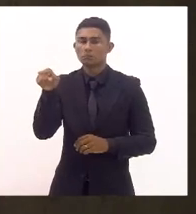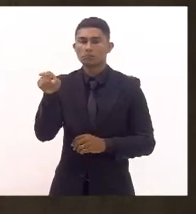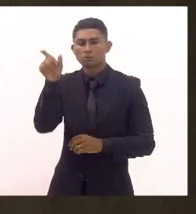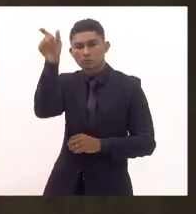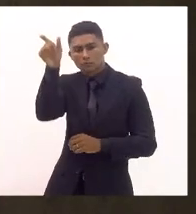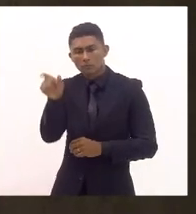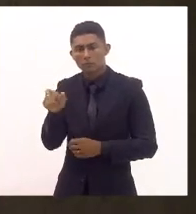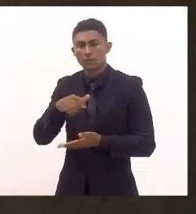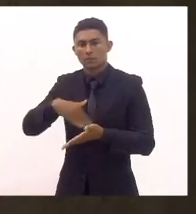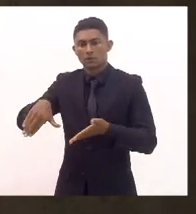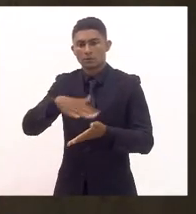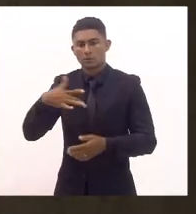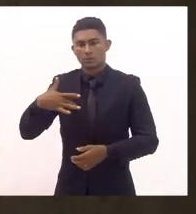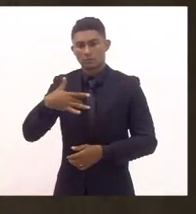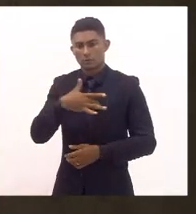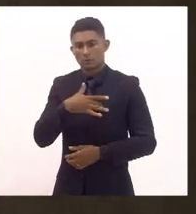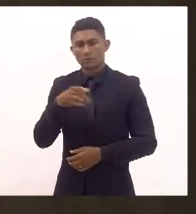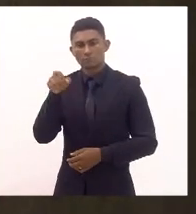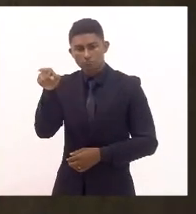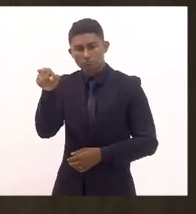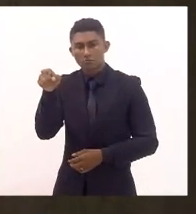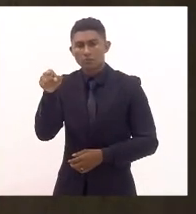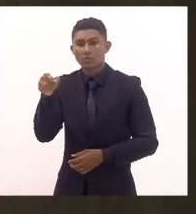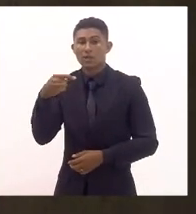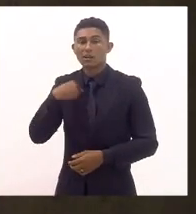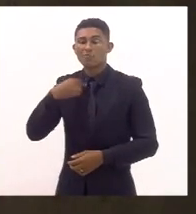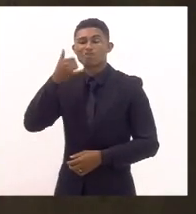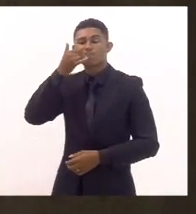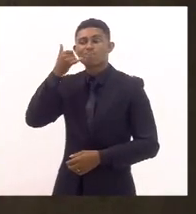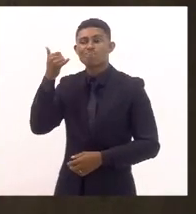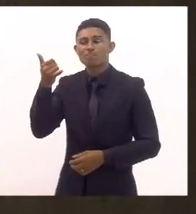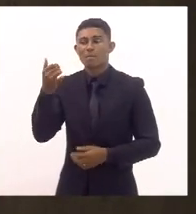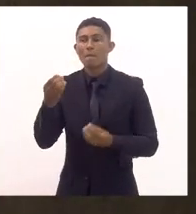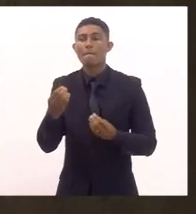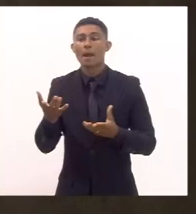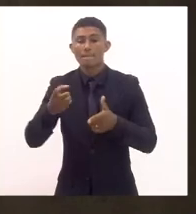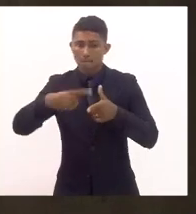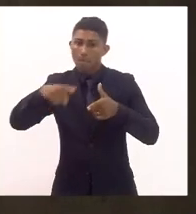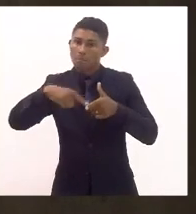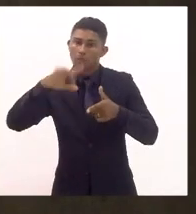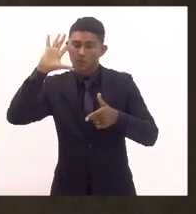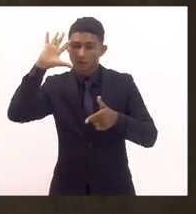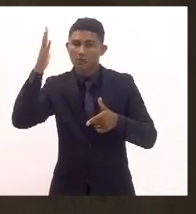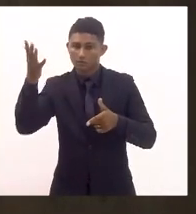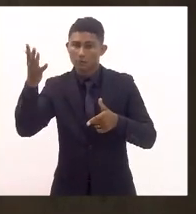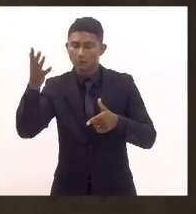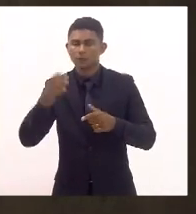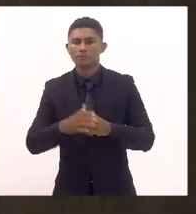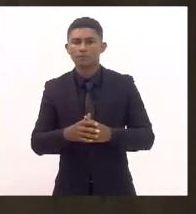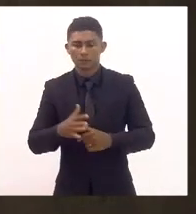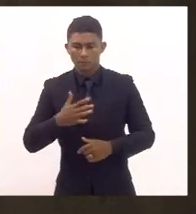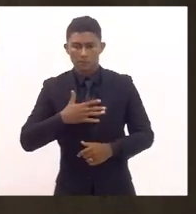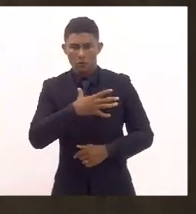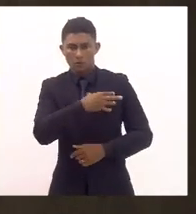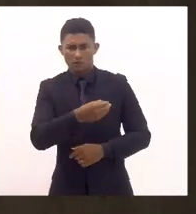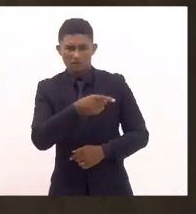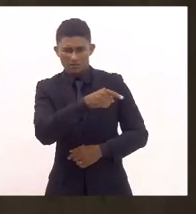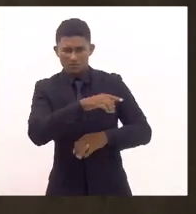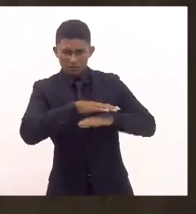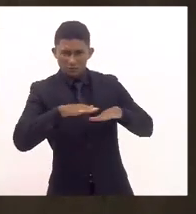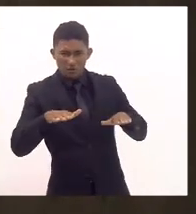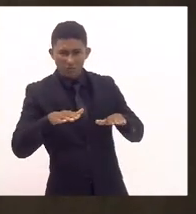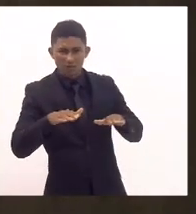secretário de saúde kiepe para poder resolver essa situação não é a vida do meu filho não